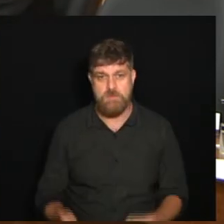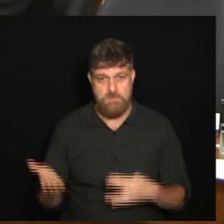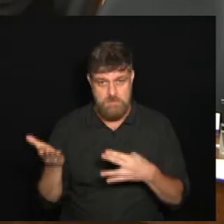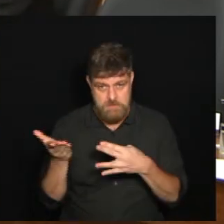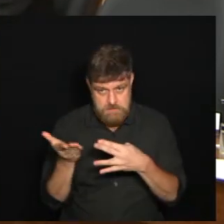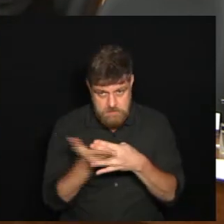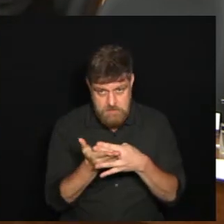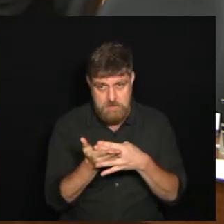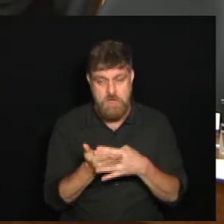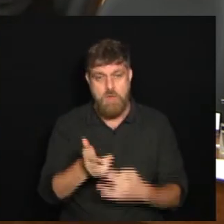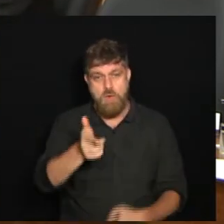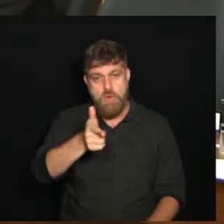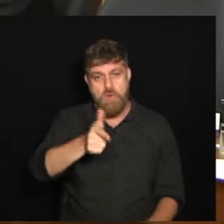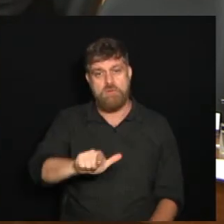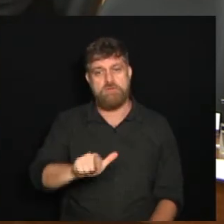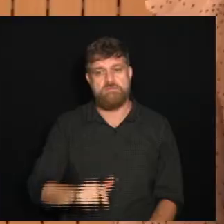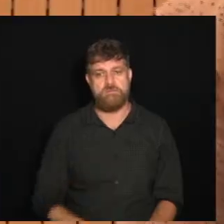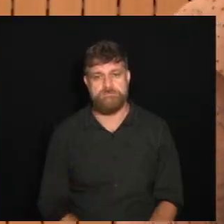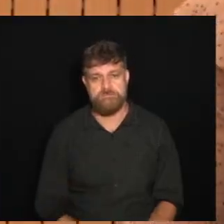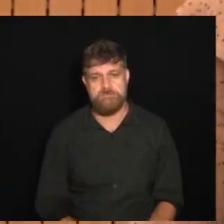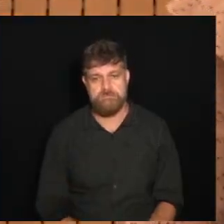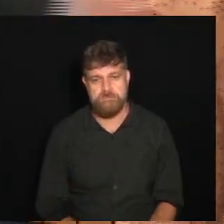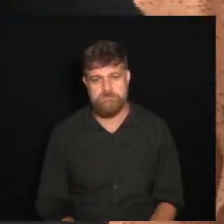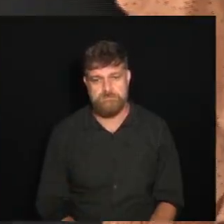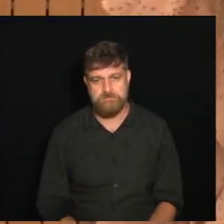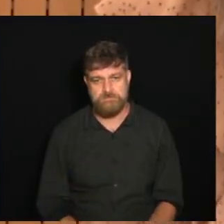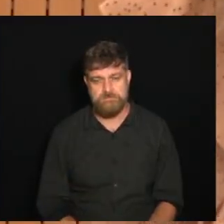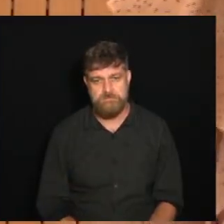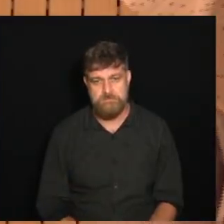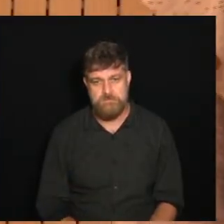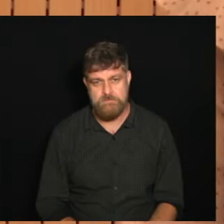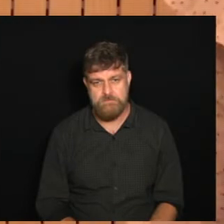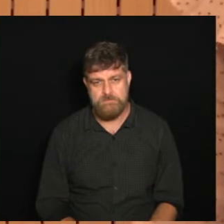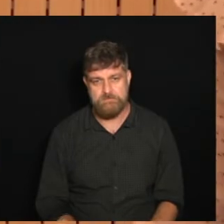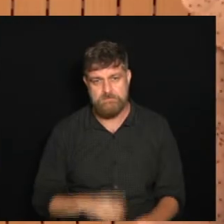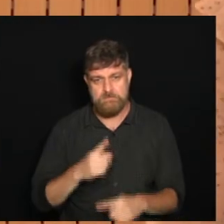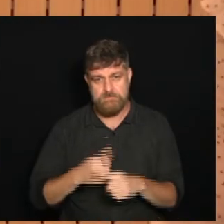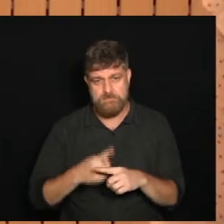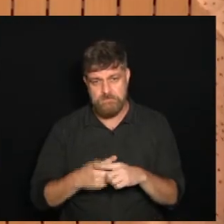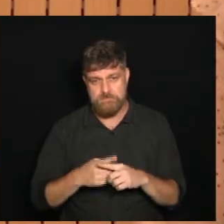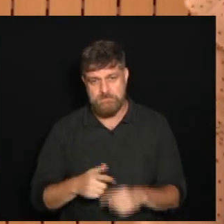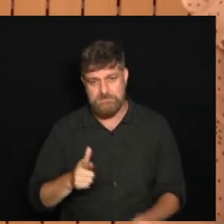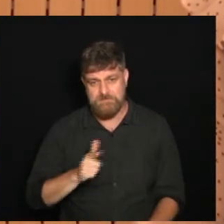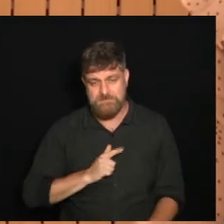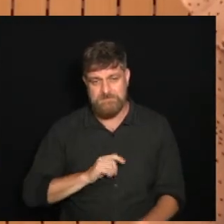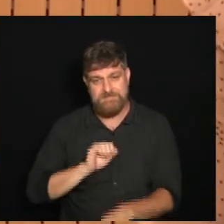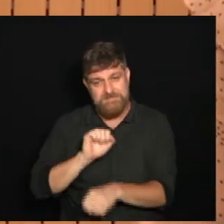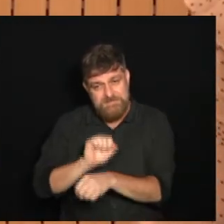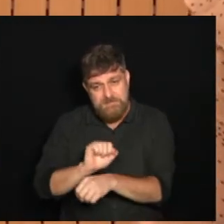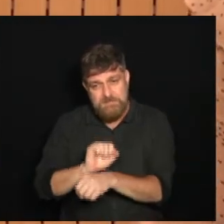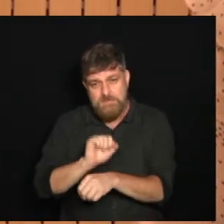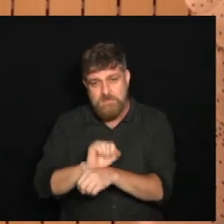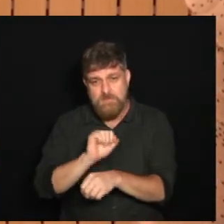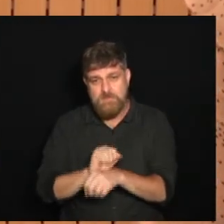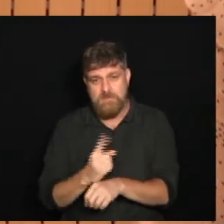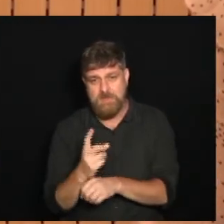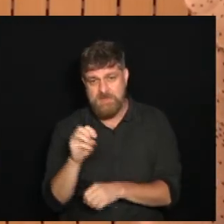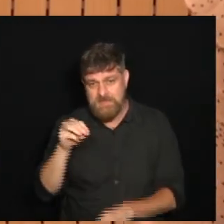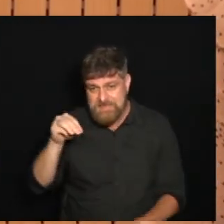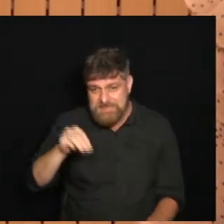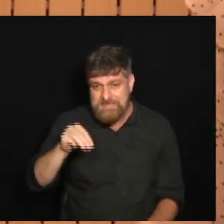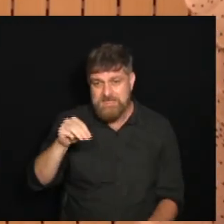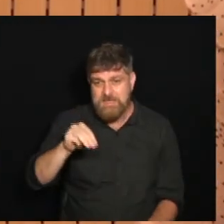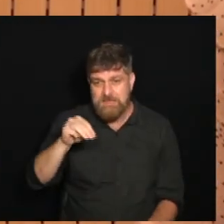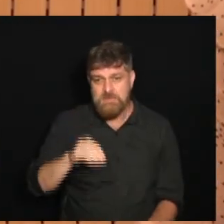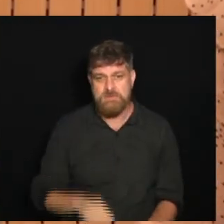suspender novamente os trabalhos no pequeno expediente, porque teremos que aguardar os 15 minutos